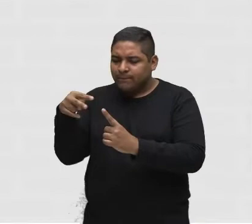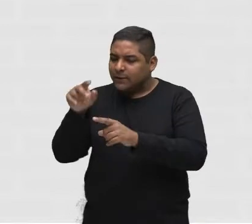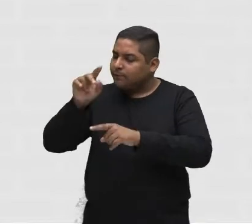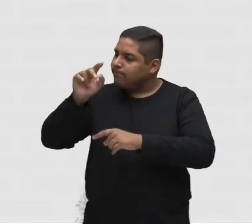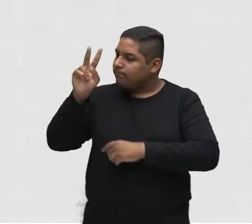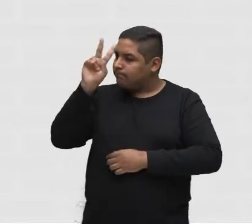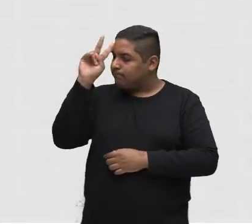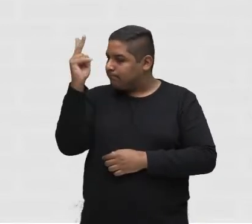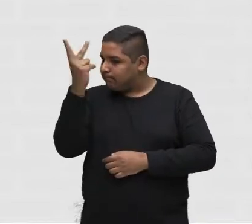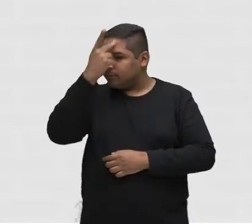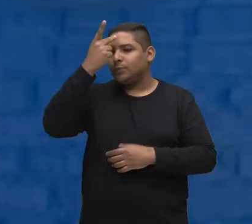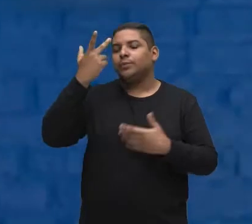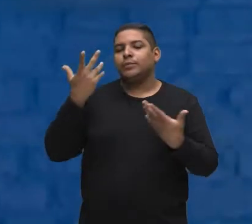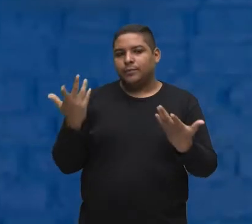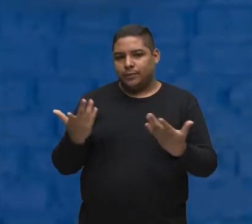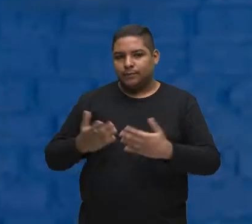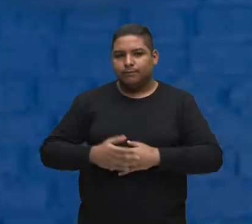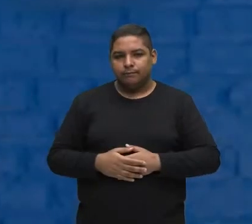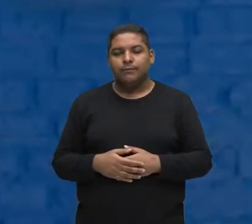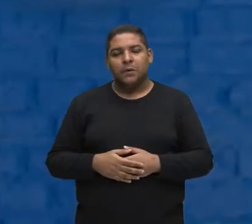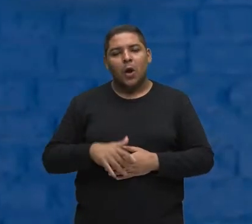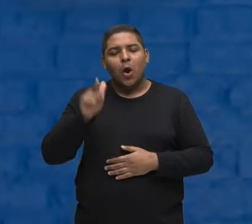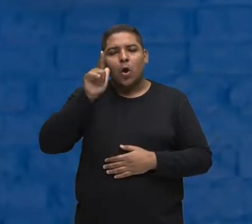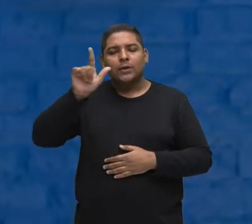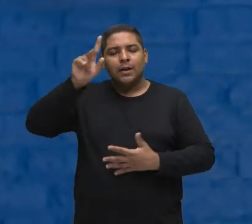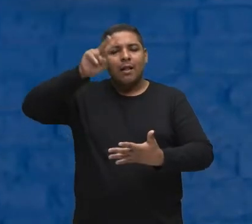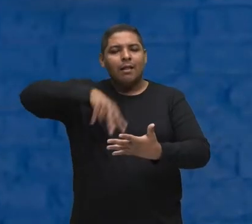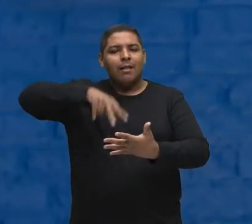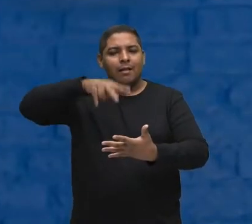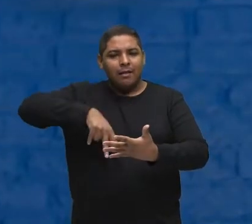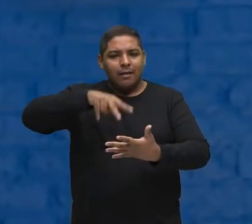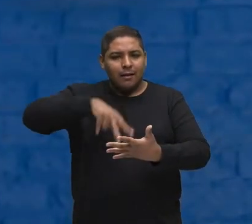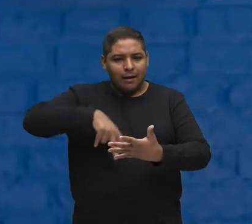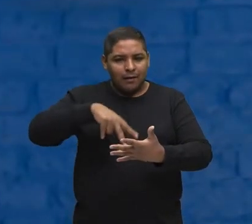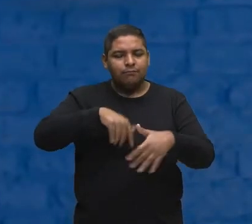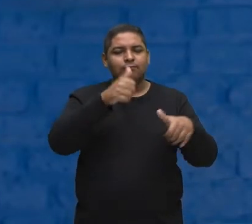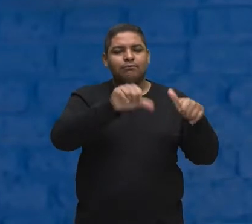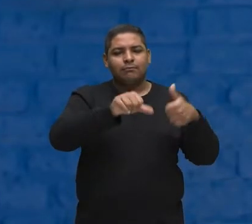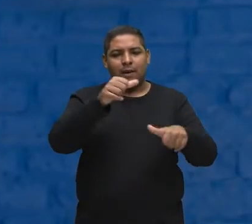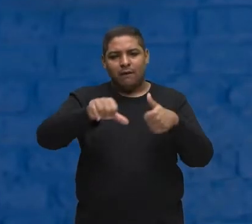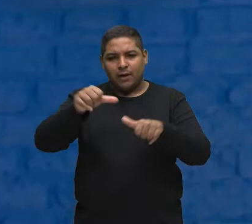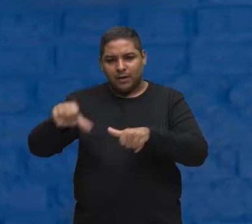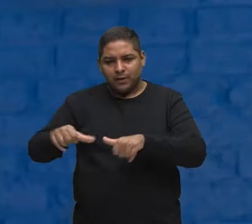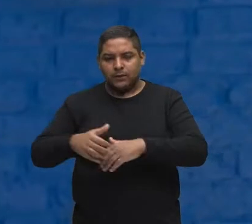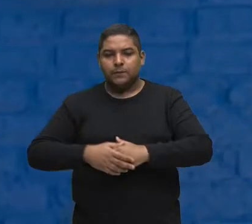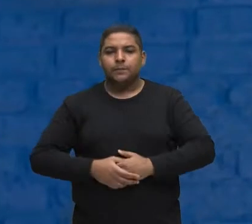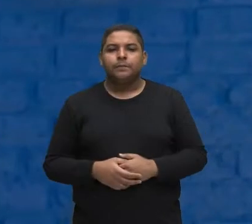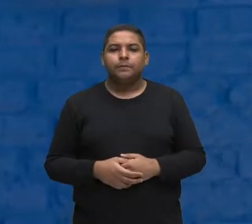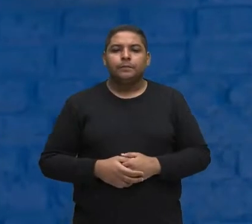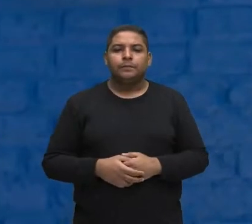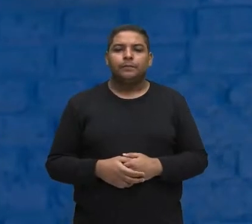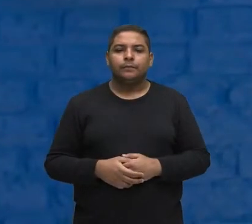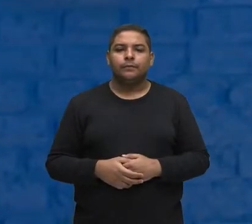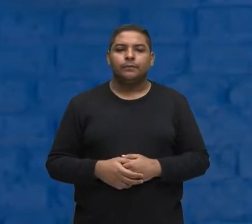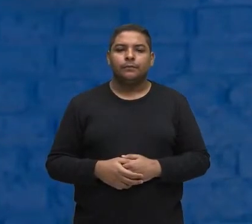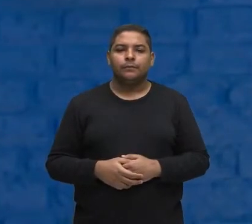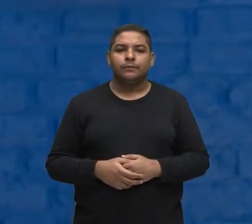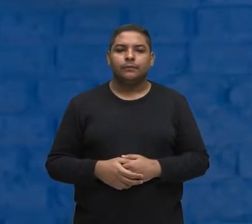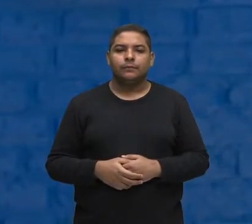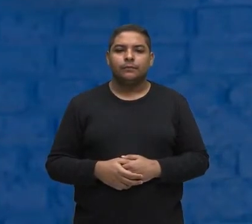ela pôde ler as fichas do Ricardo, tá bom? Vamos seguir. Olha